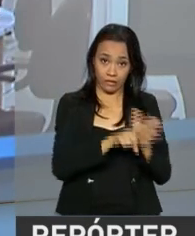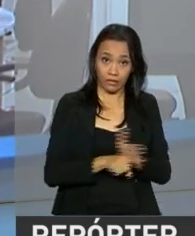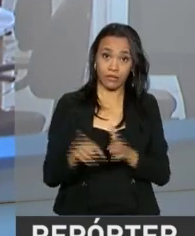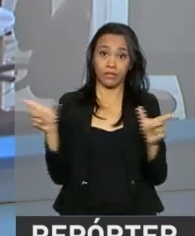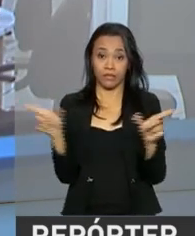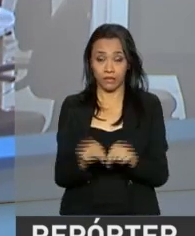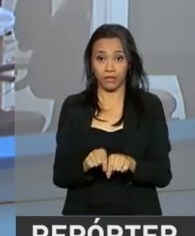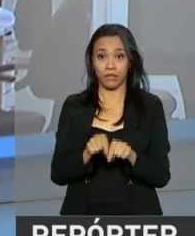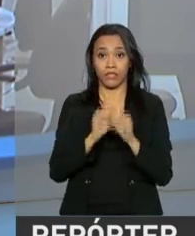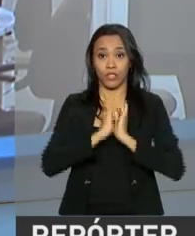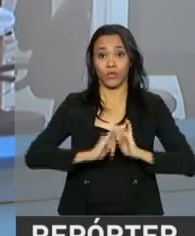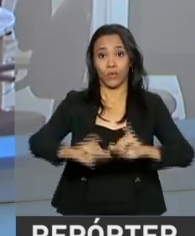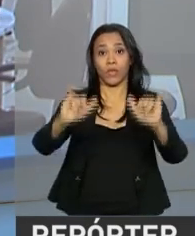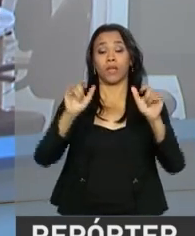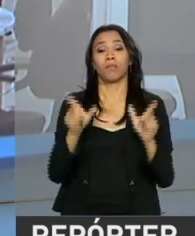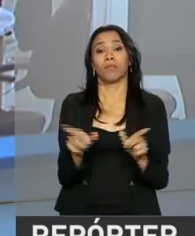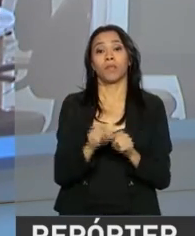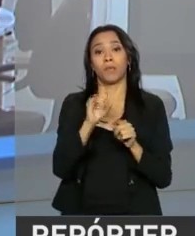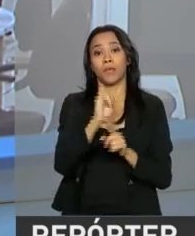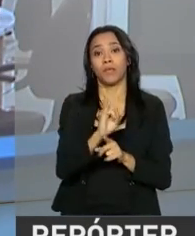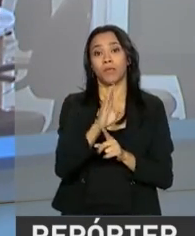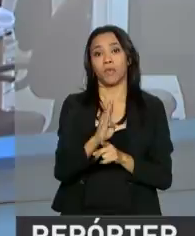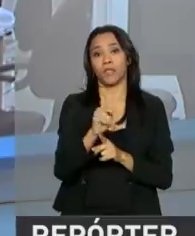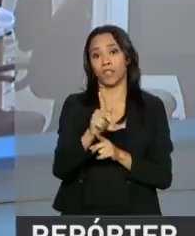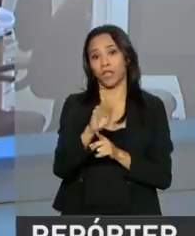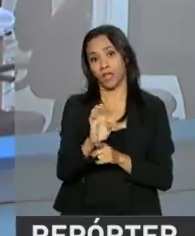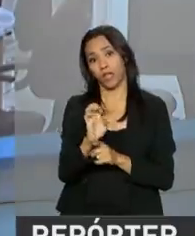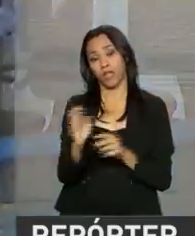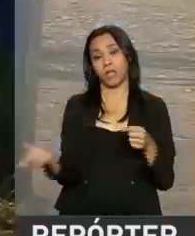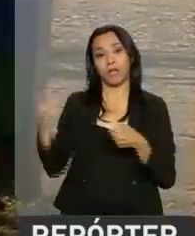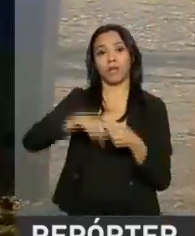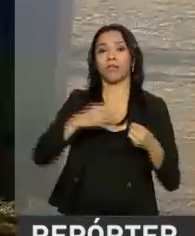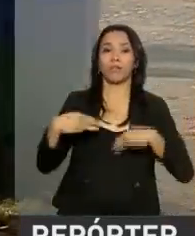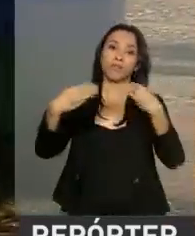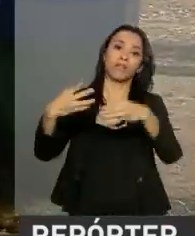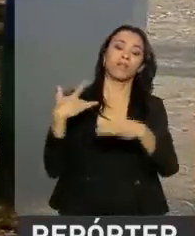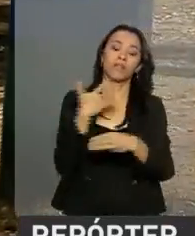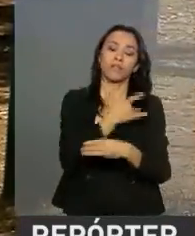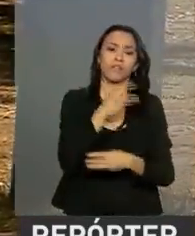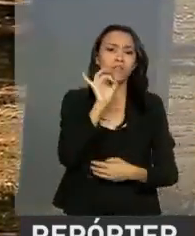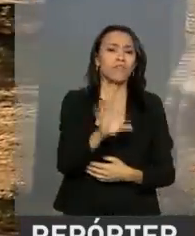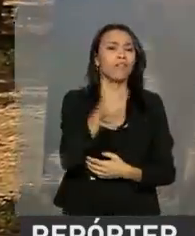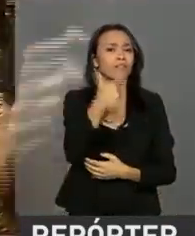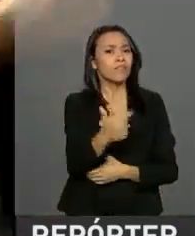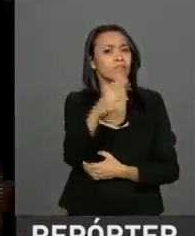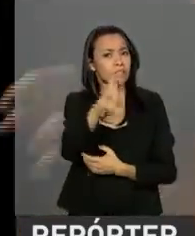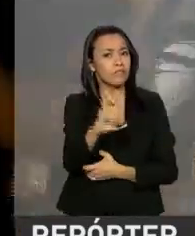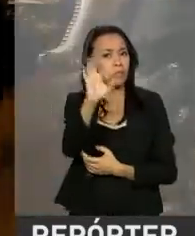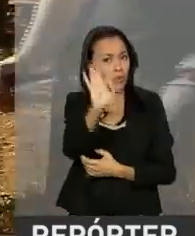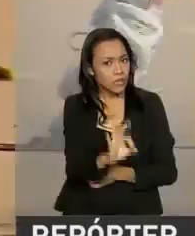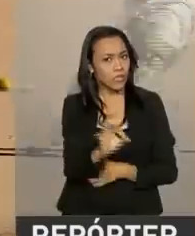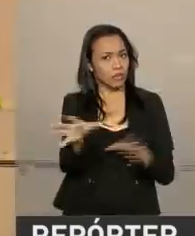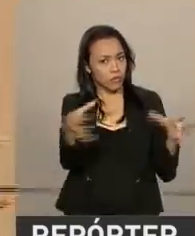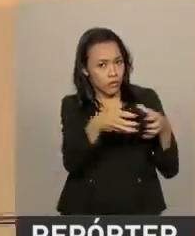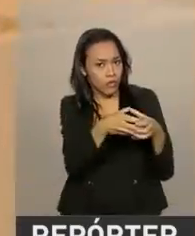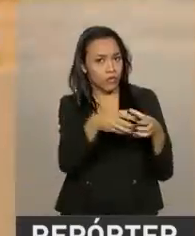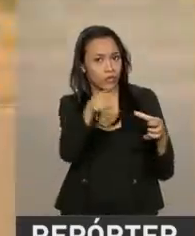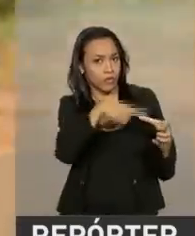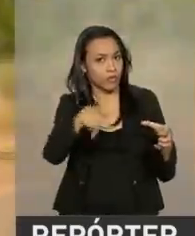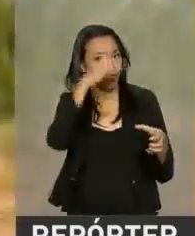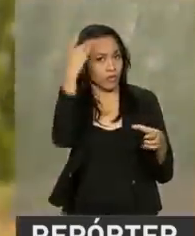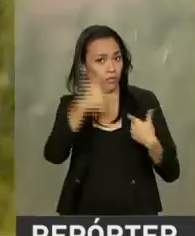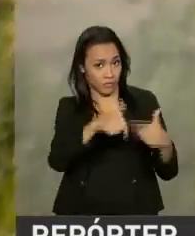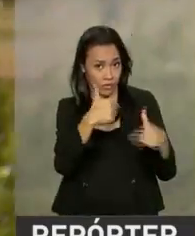pelo ibge em parceria com o ministério da saúde apenas 25% dos integrantes do mercado